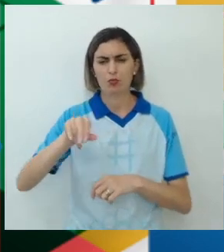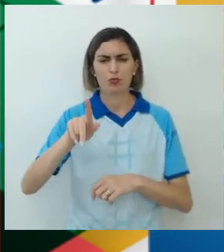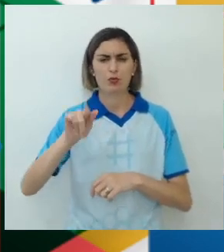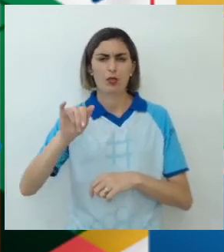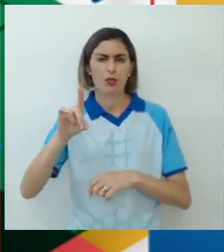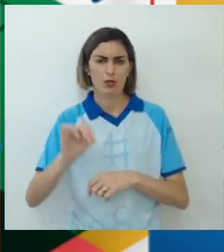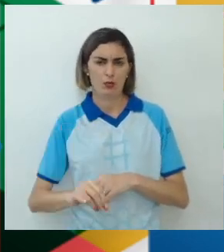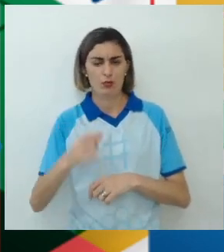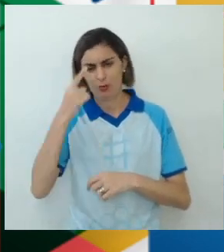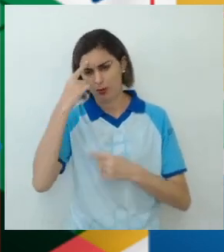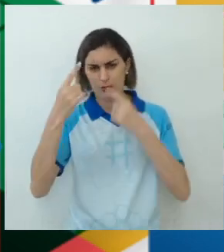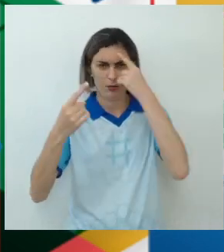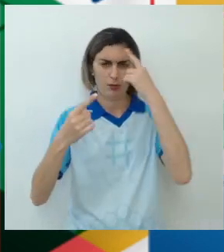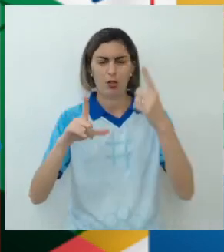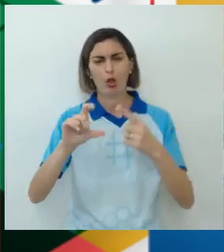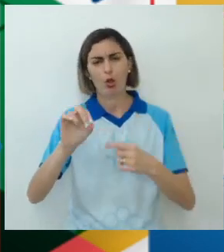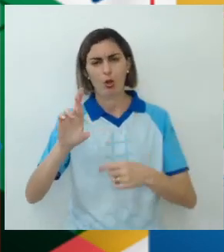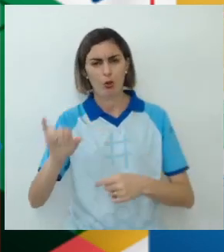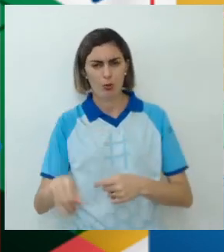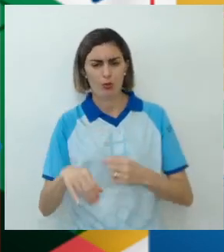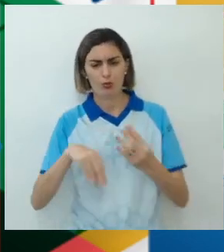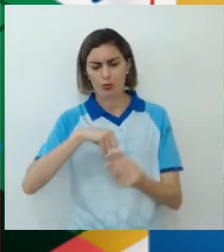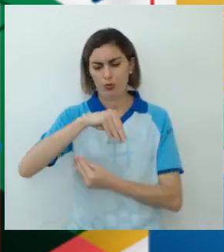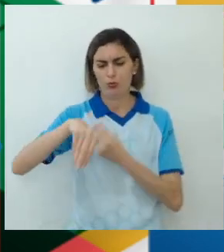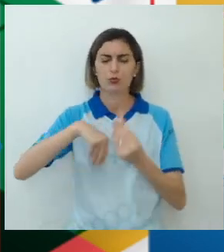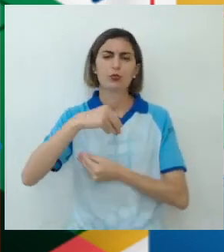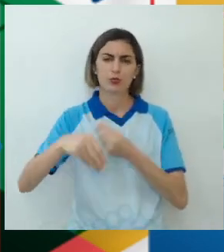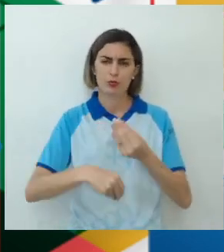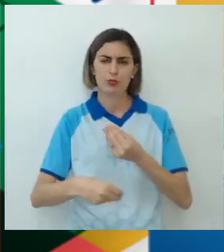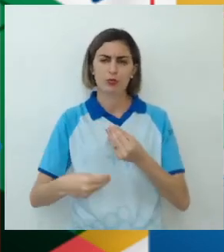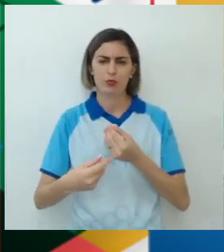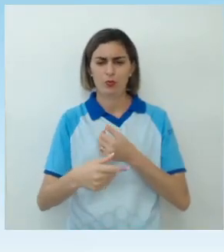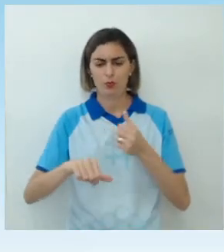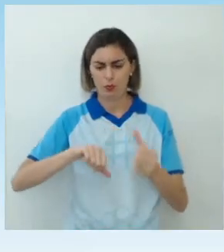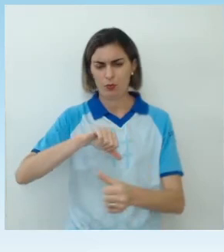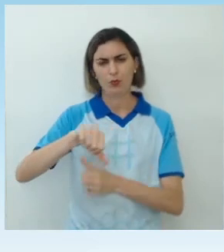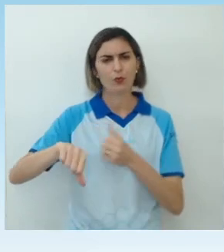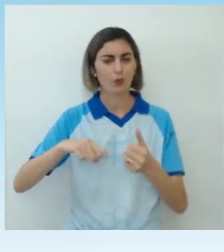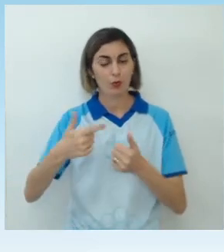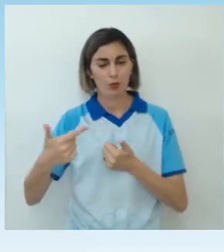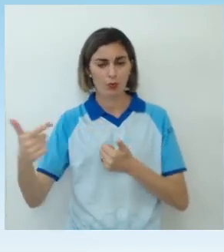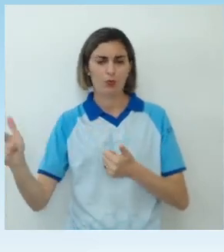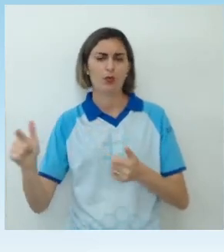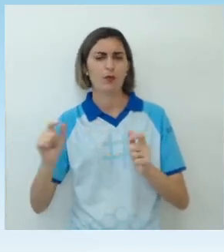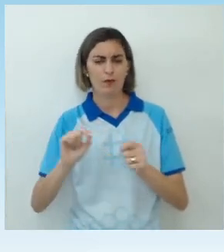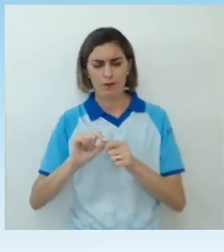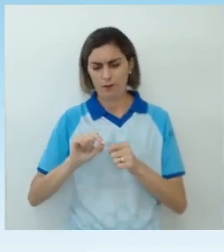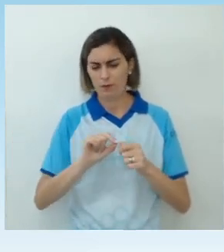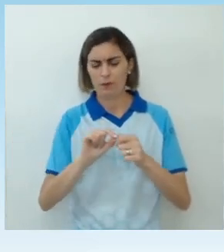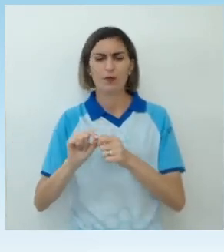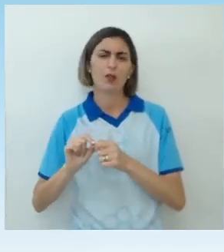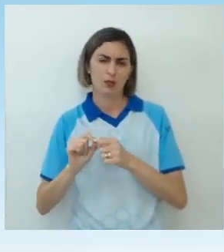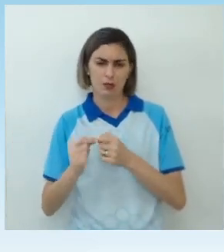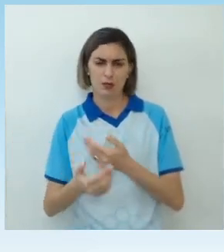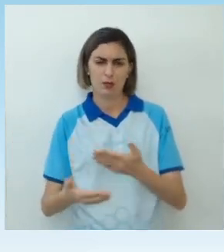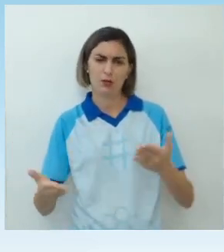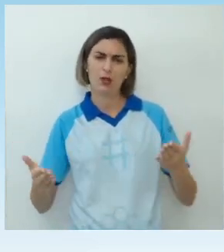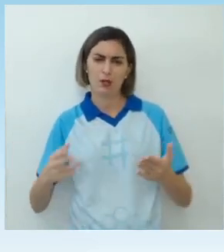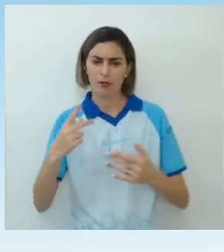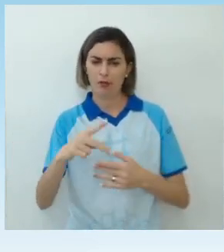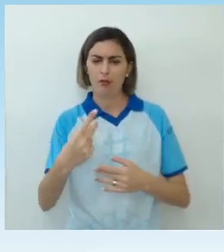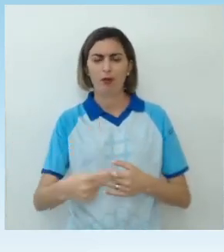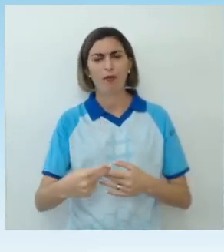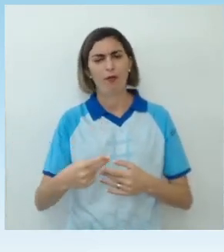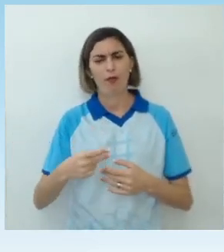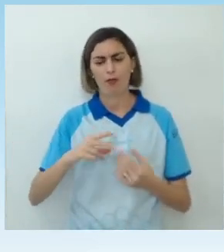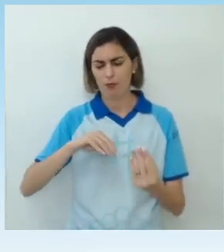A ideia de bronze de Lowry é que uma substância, ao se transformar na outra, formam entre si, quem ela era